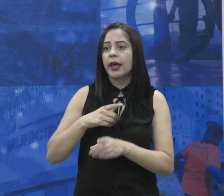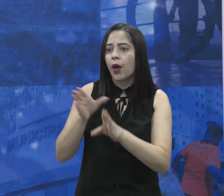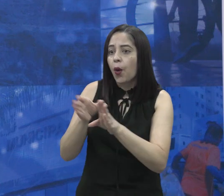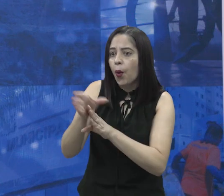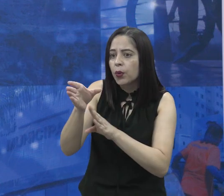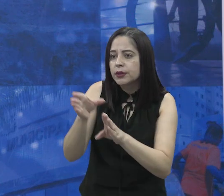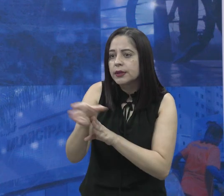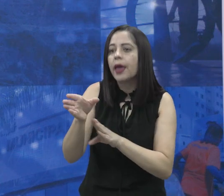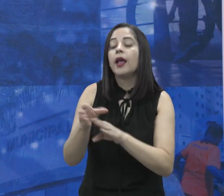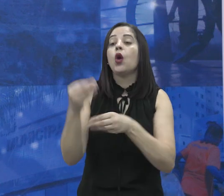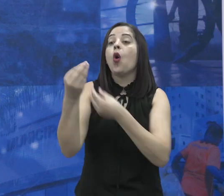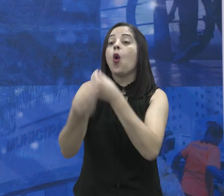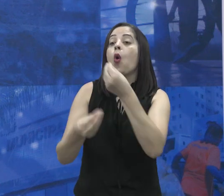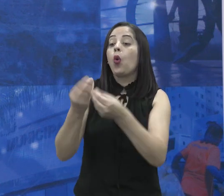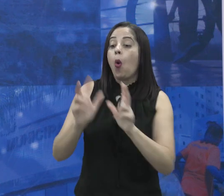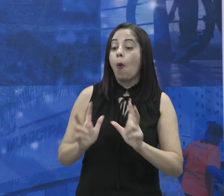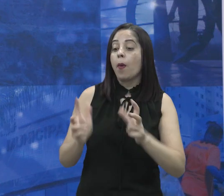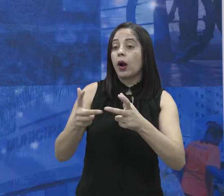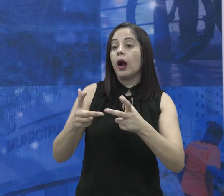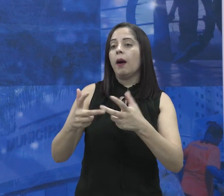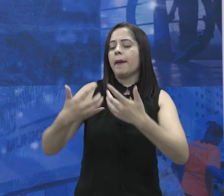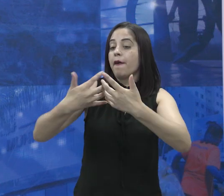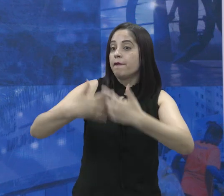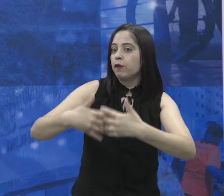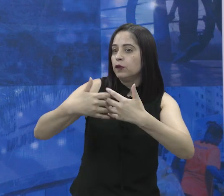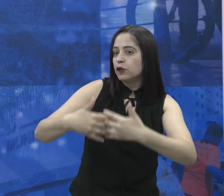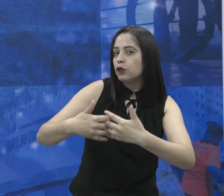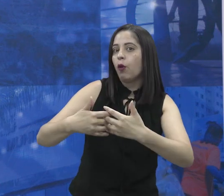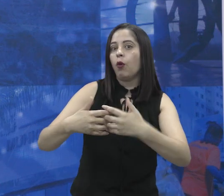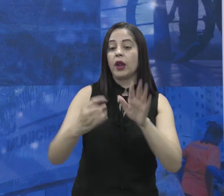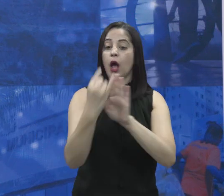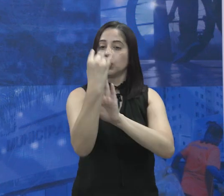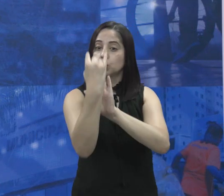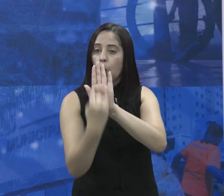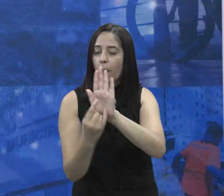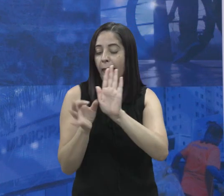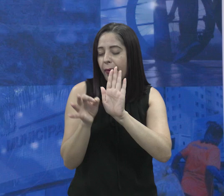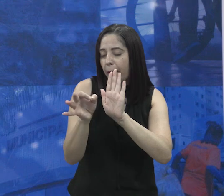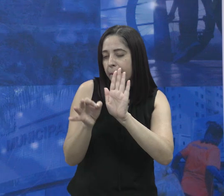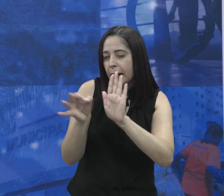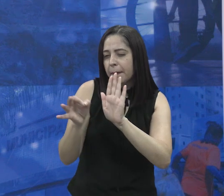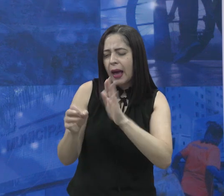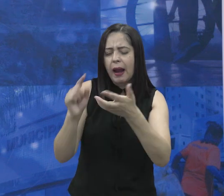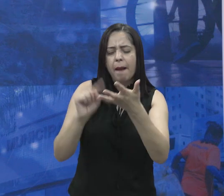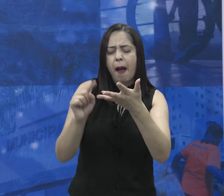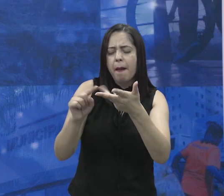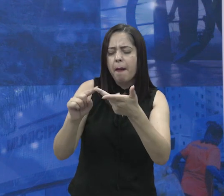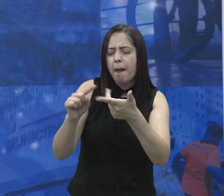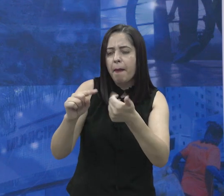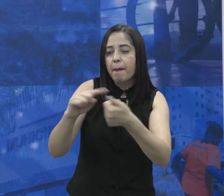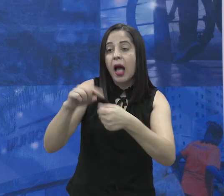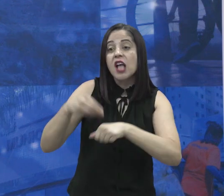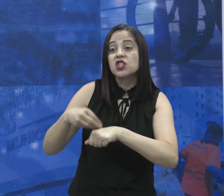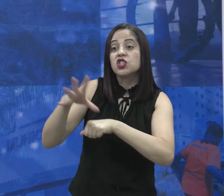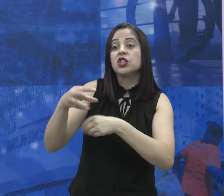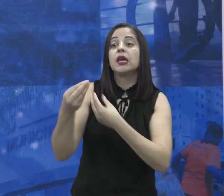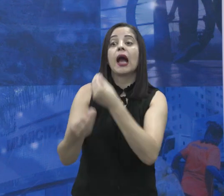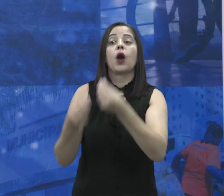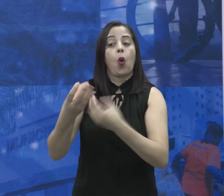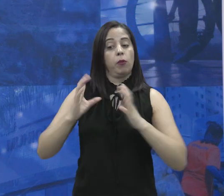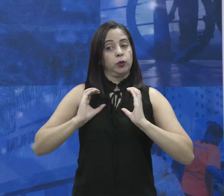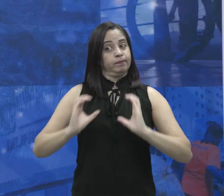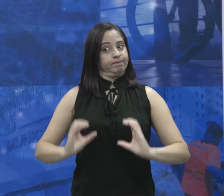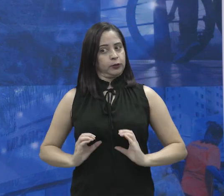recebem explicações sobre o funcionamento da Câmara, como são feitos os documentos que apresentam e outras orientações